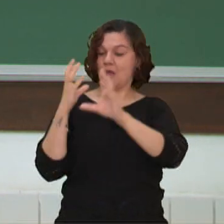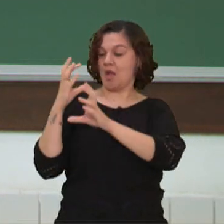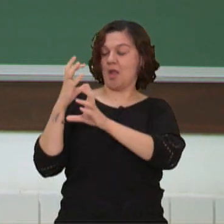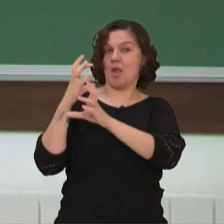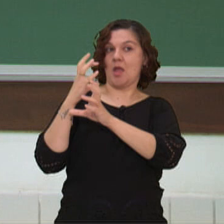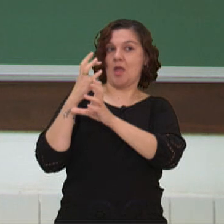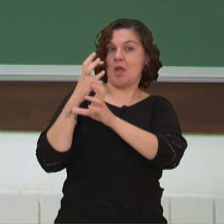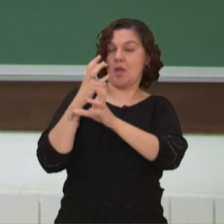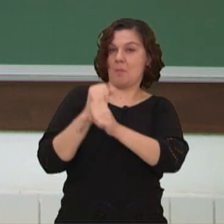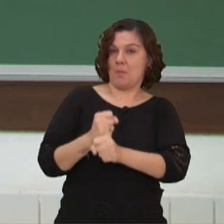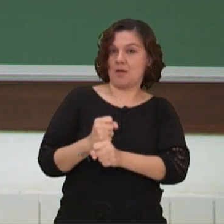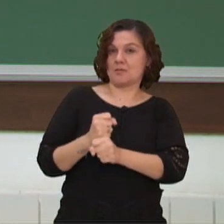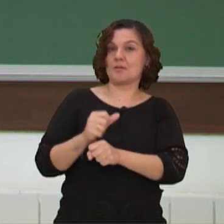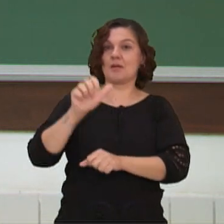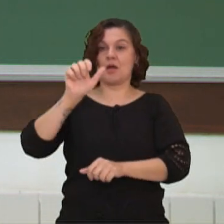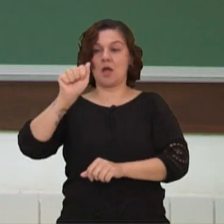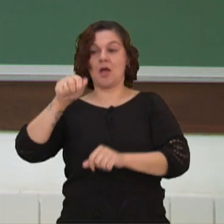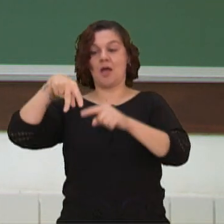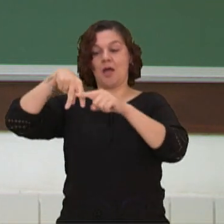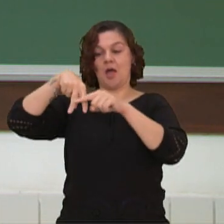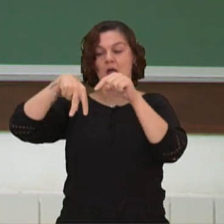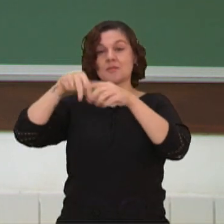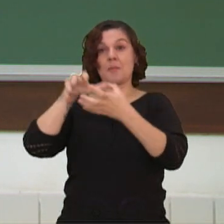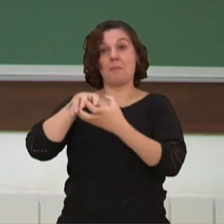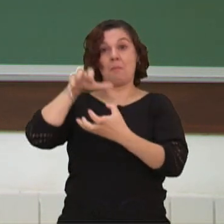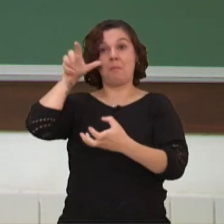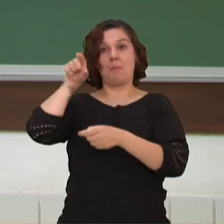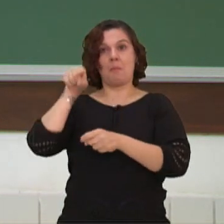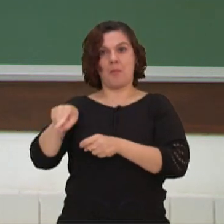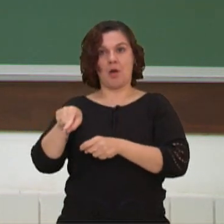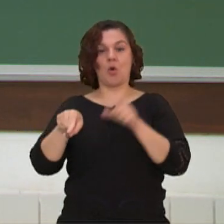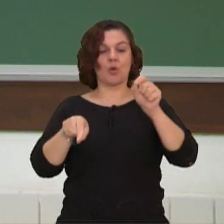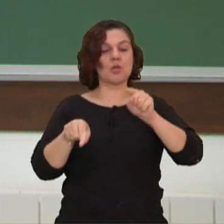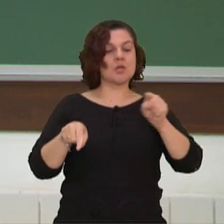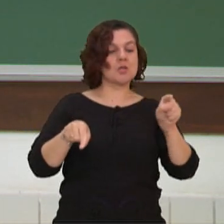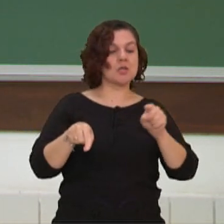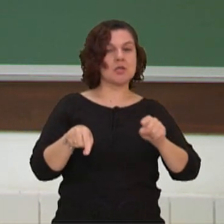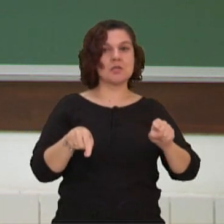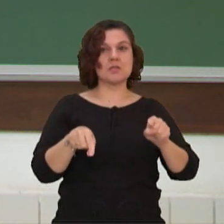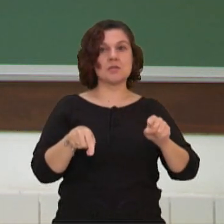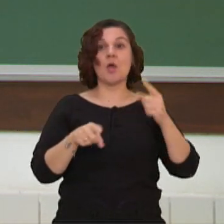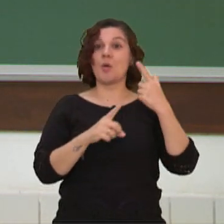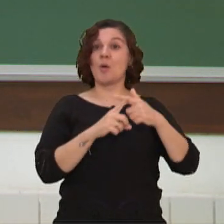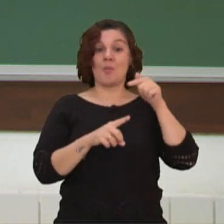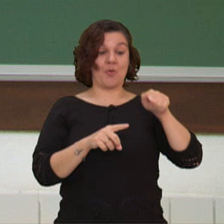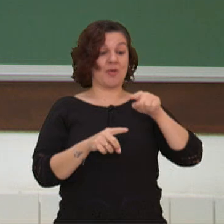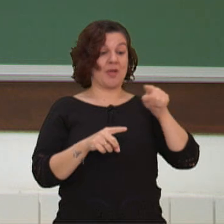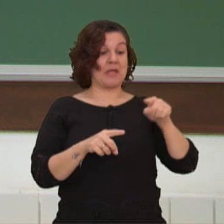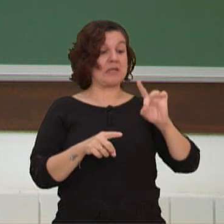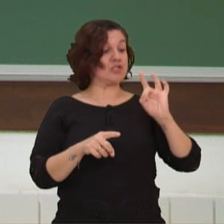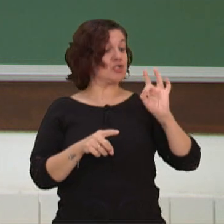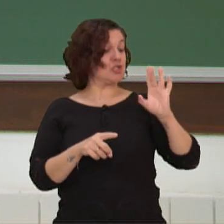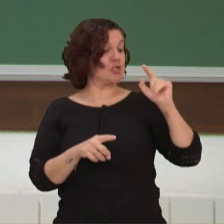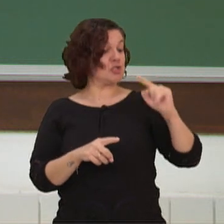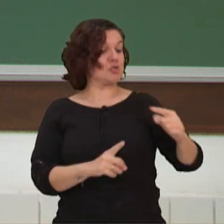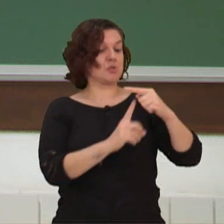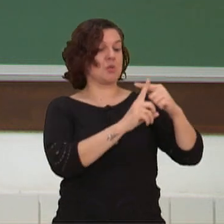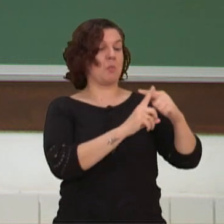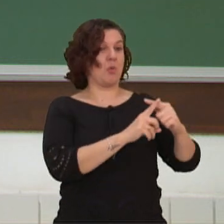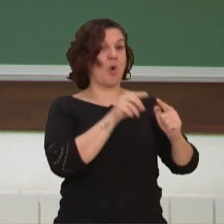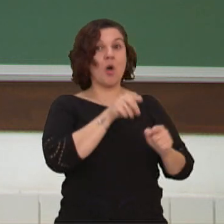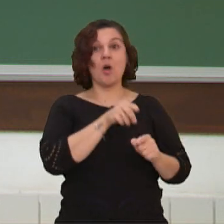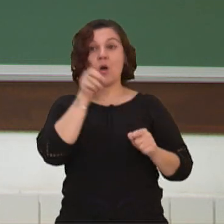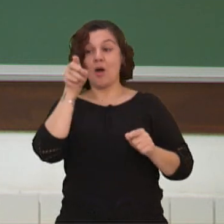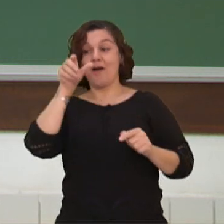um índice maior do que o número atômico. Por quê? Porque o número atômico é só próton. Massa é próton